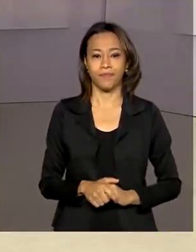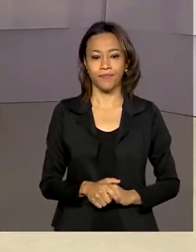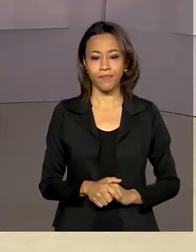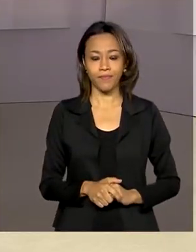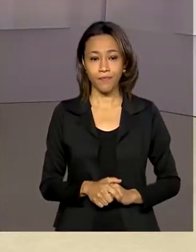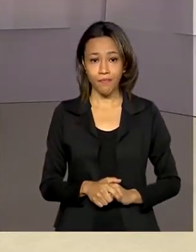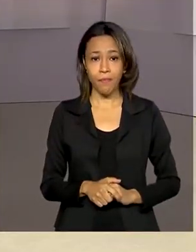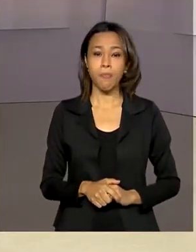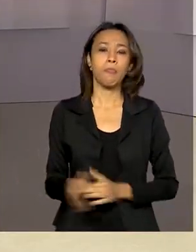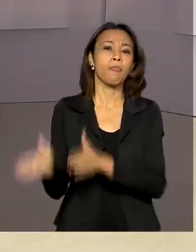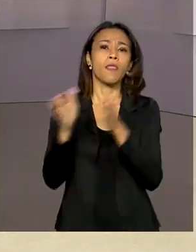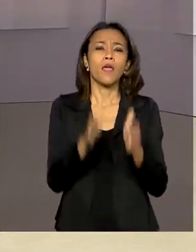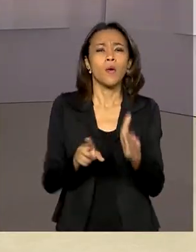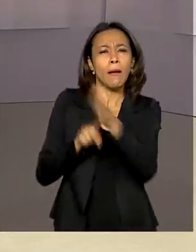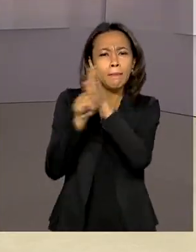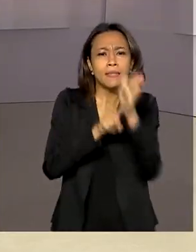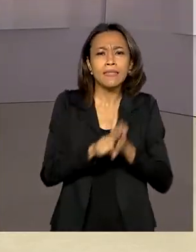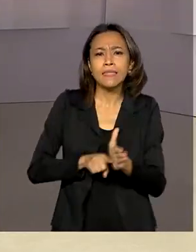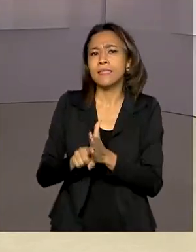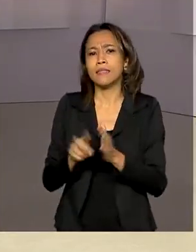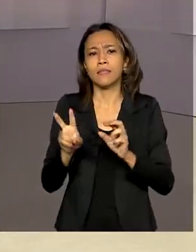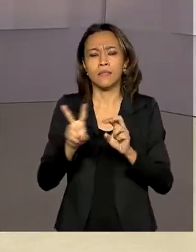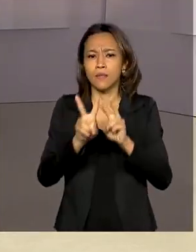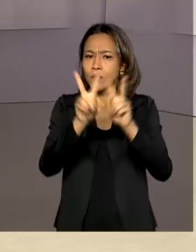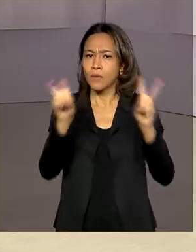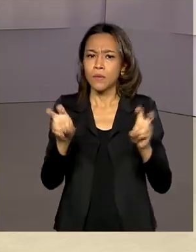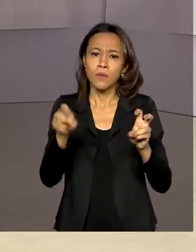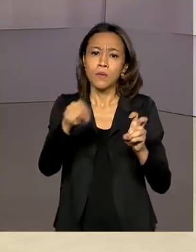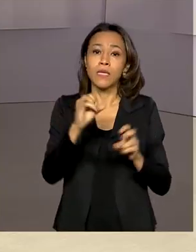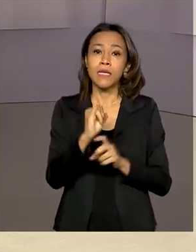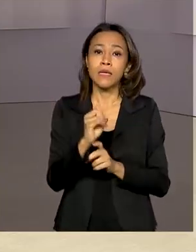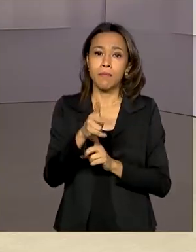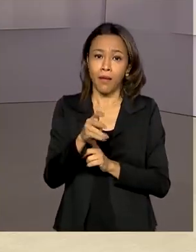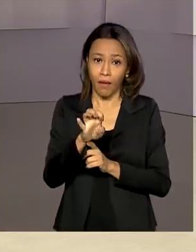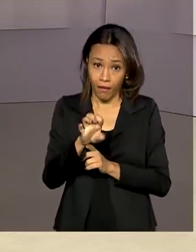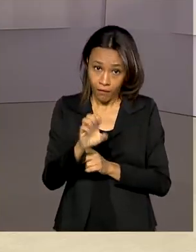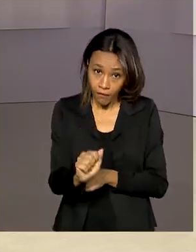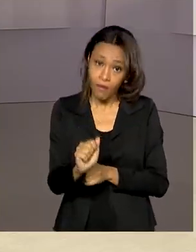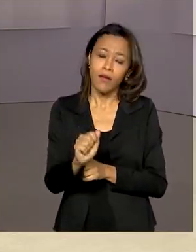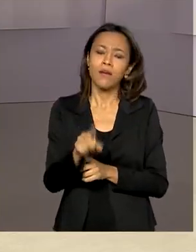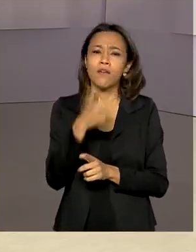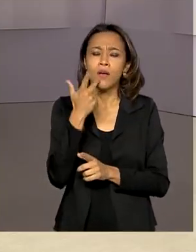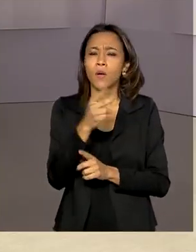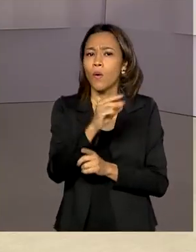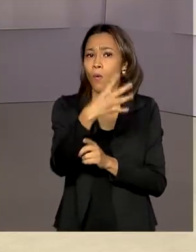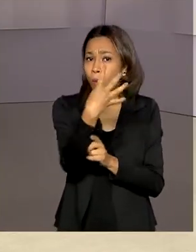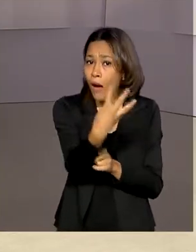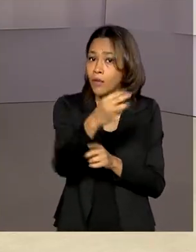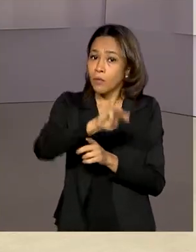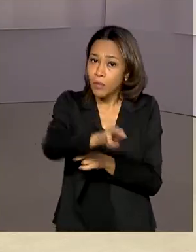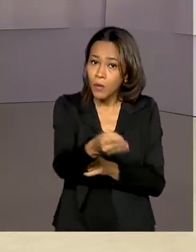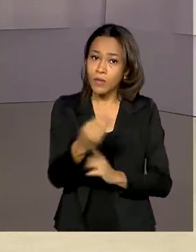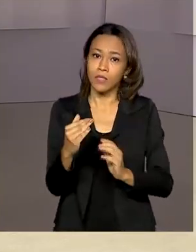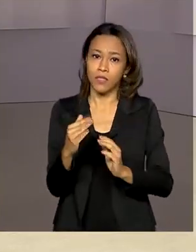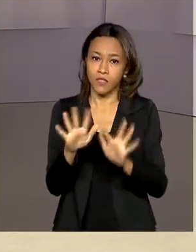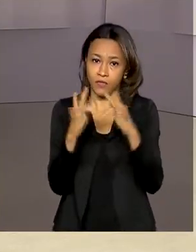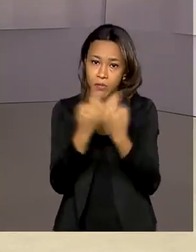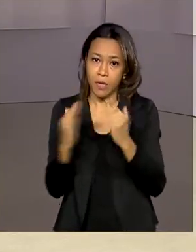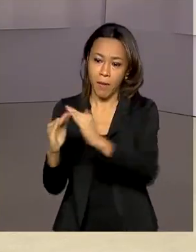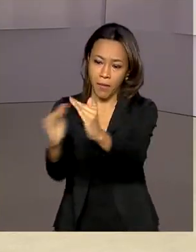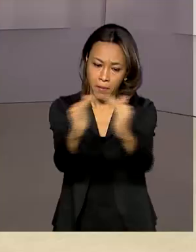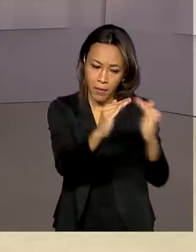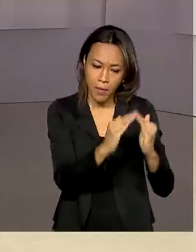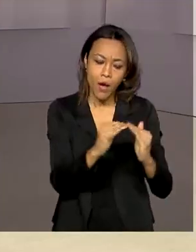E um estudo do IPEA mostra que no mês de agosto, cerca de 4 milhões de domicílios tiveram como